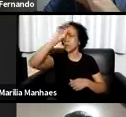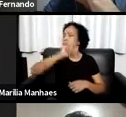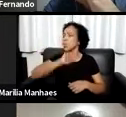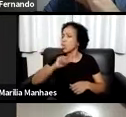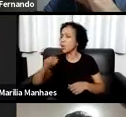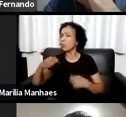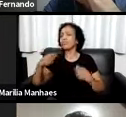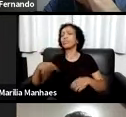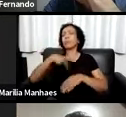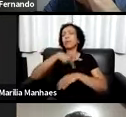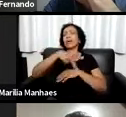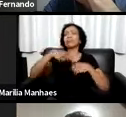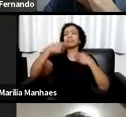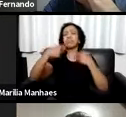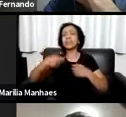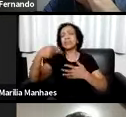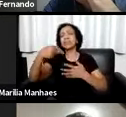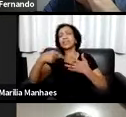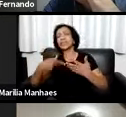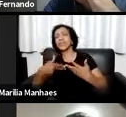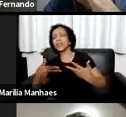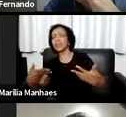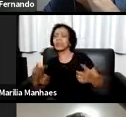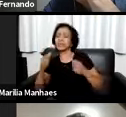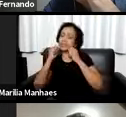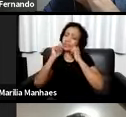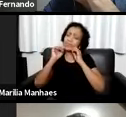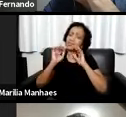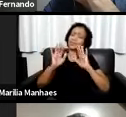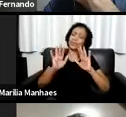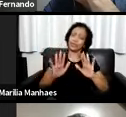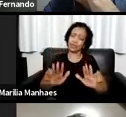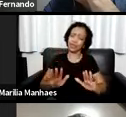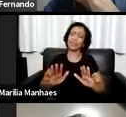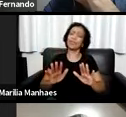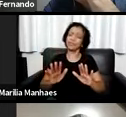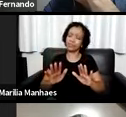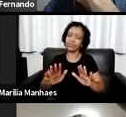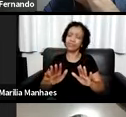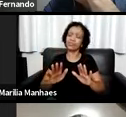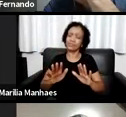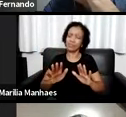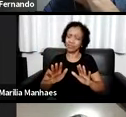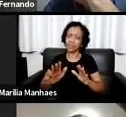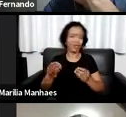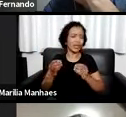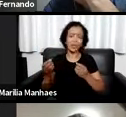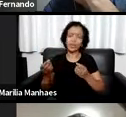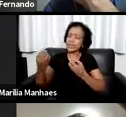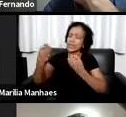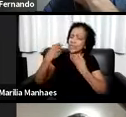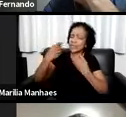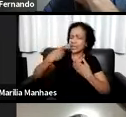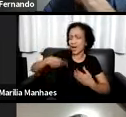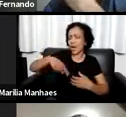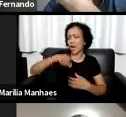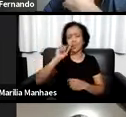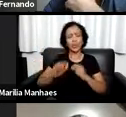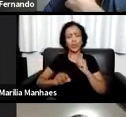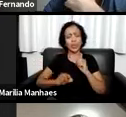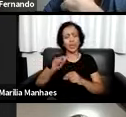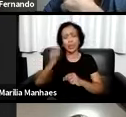necessidades. Nosso país é extenso e há muitos caminhoneiros. Há tantos que pelas